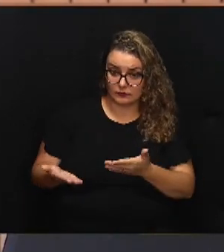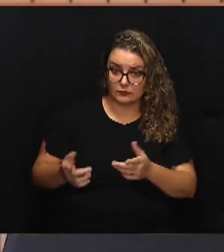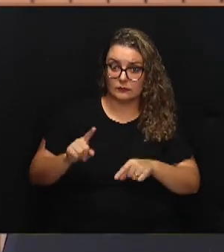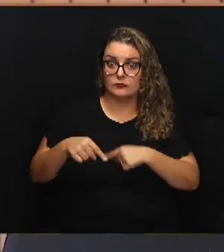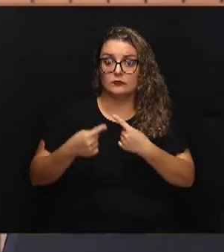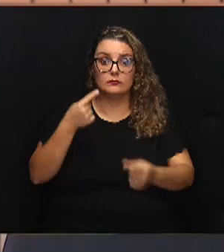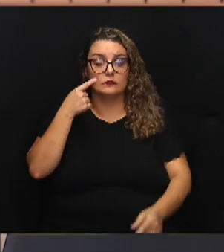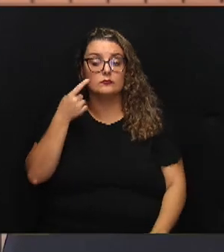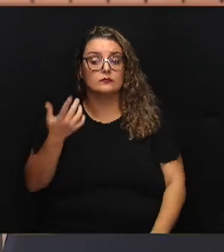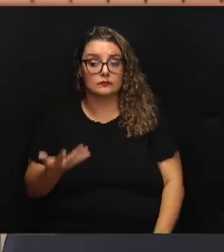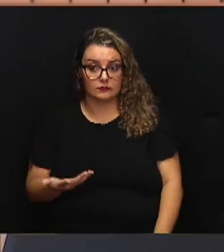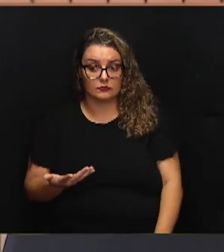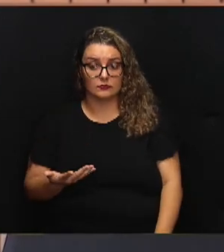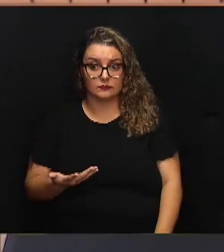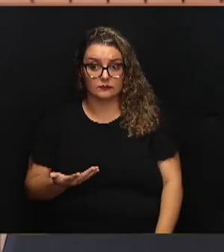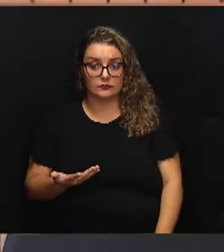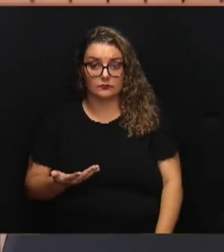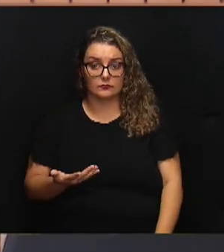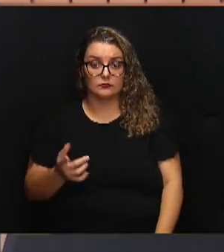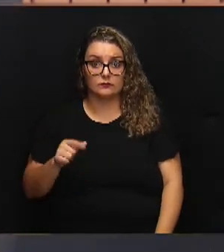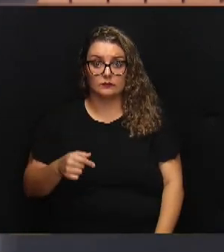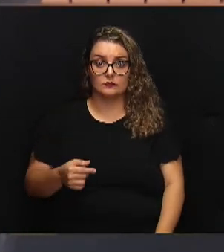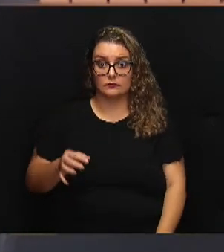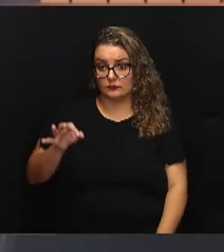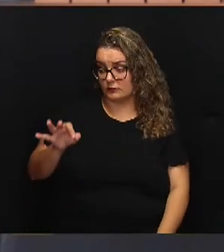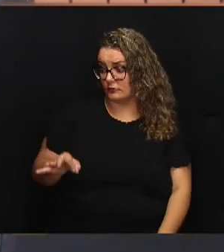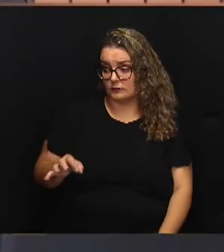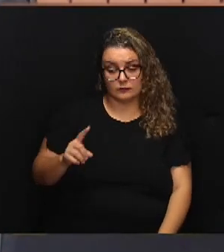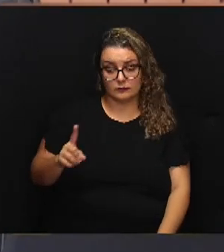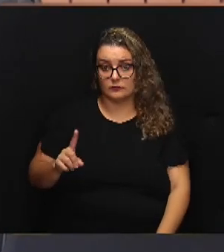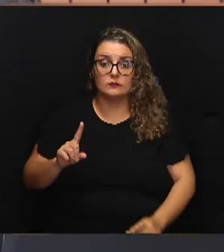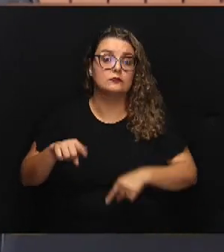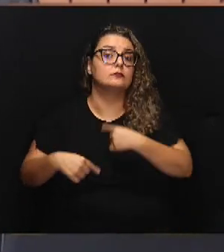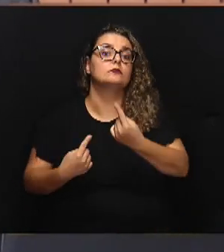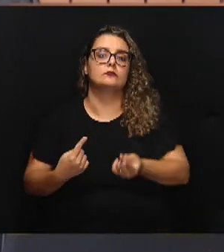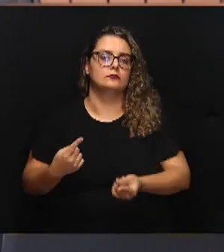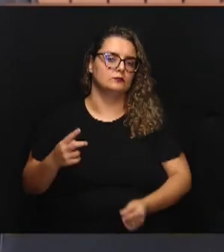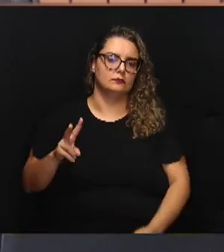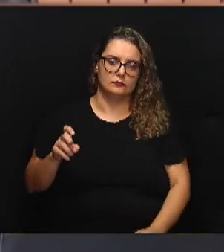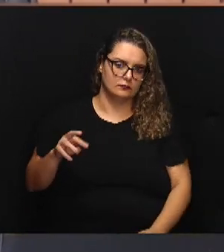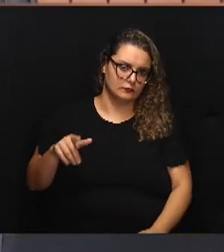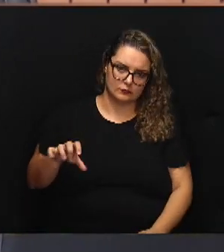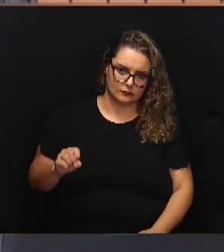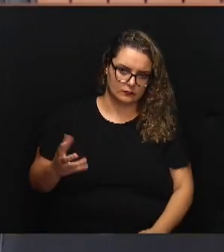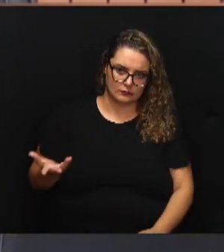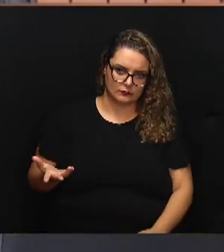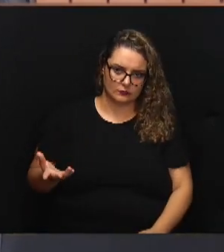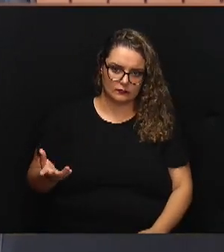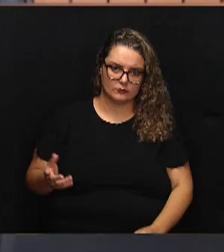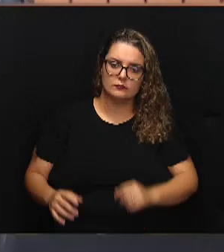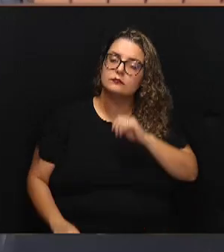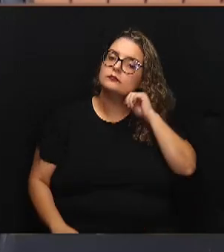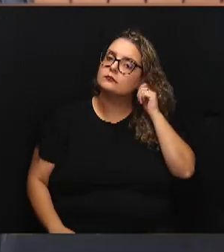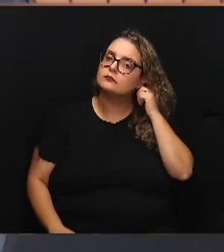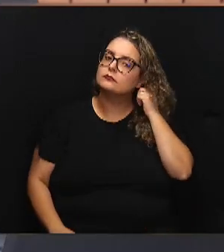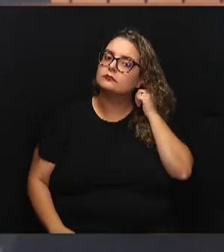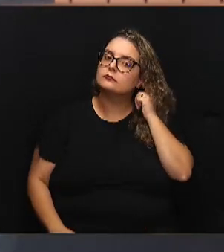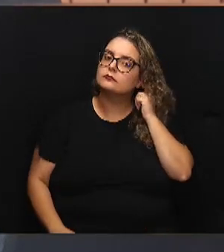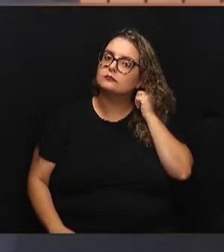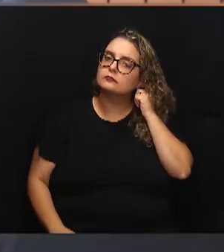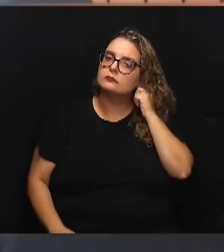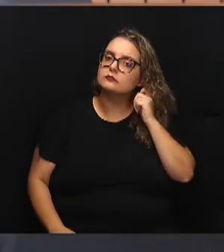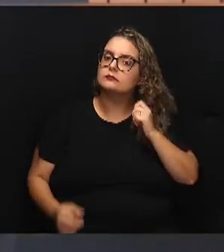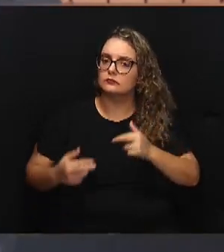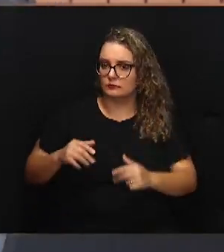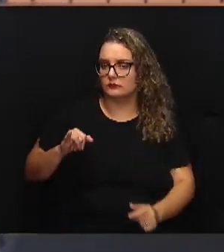versão? É a versão certa? Não, é uma outra versão. É uma outra versão. E tem uma coisa no ICL